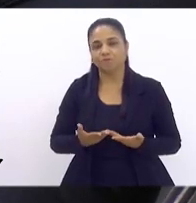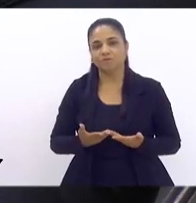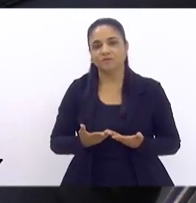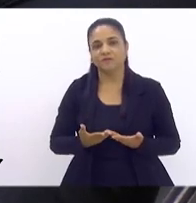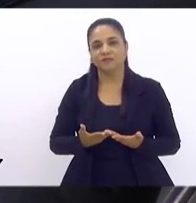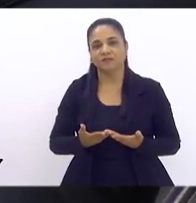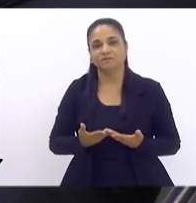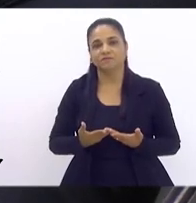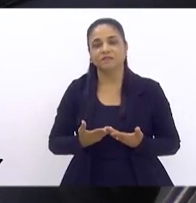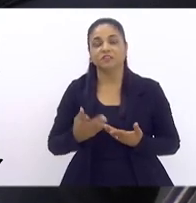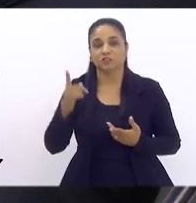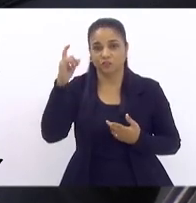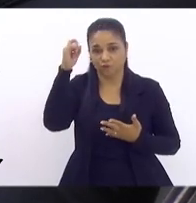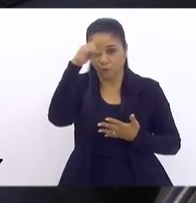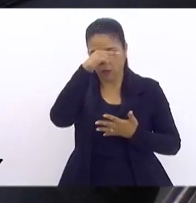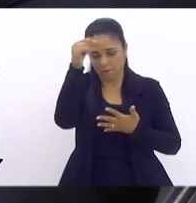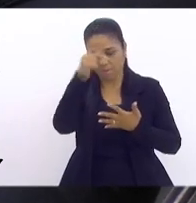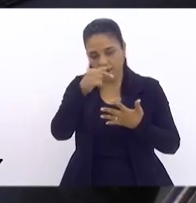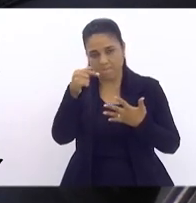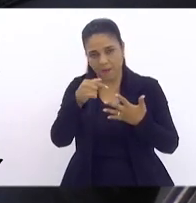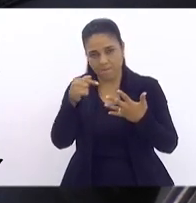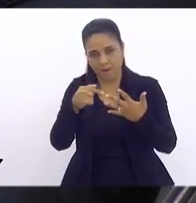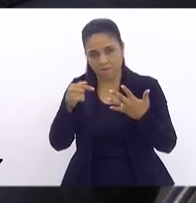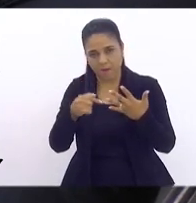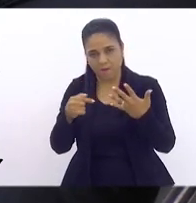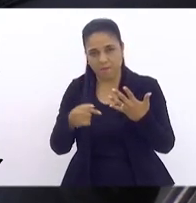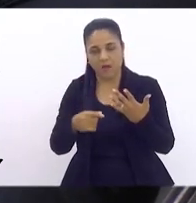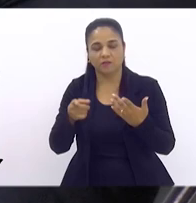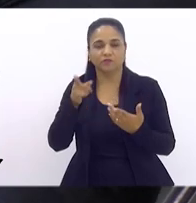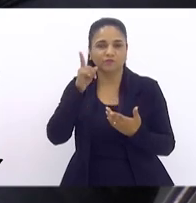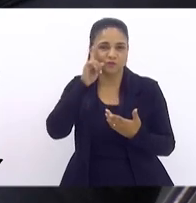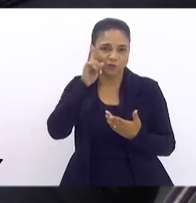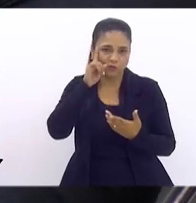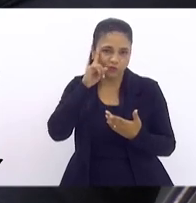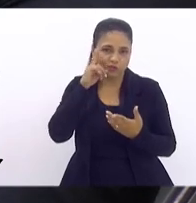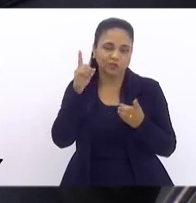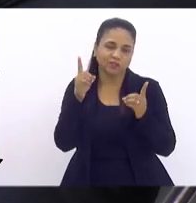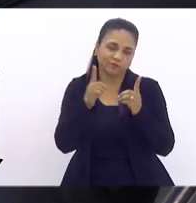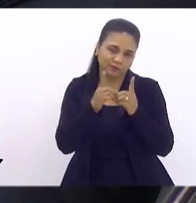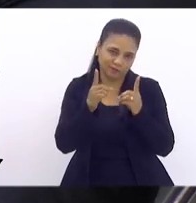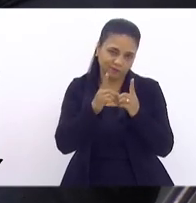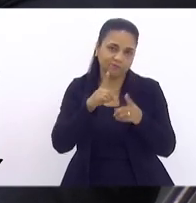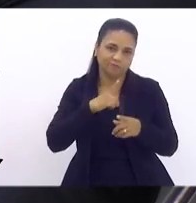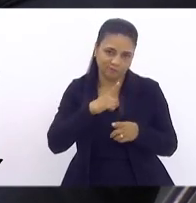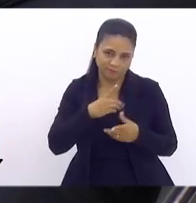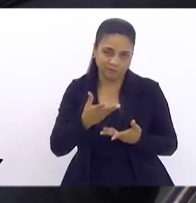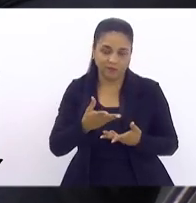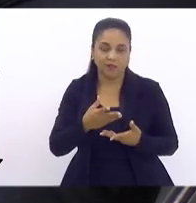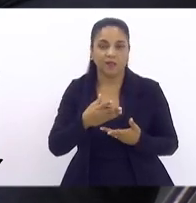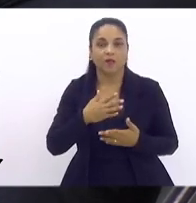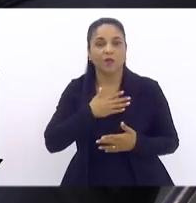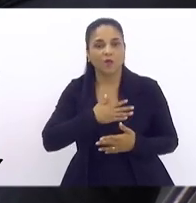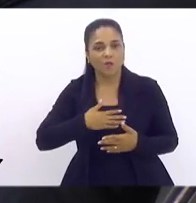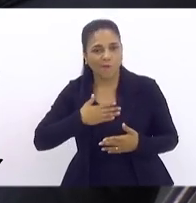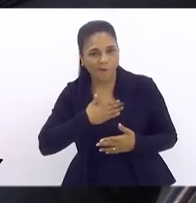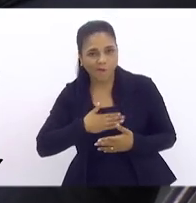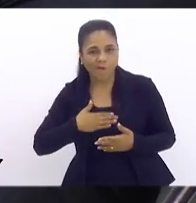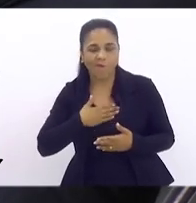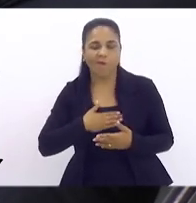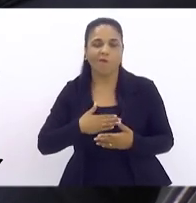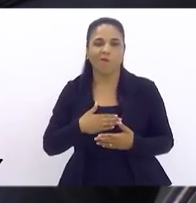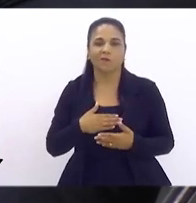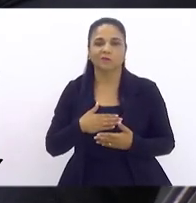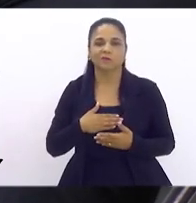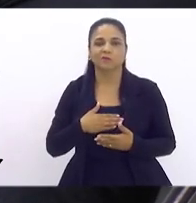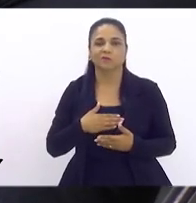essas dificuldades e esses problemas do nosso cotidiano que eu queria trazer e como a gente gosta sempre de